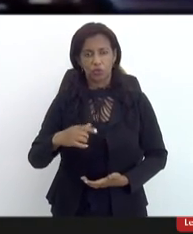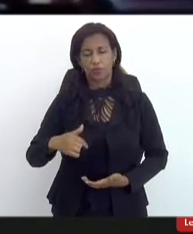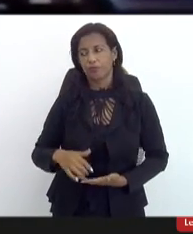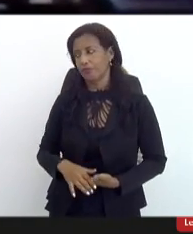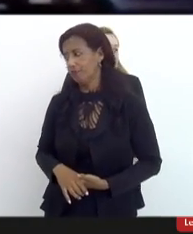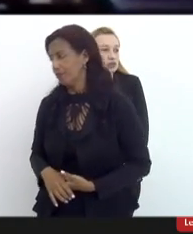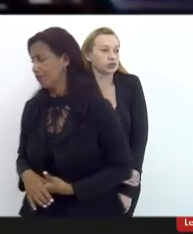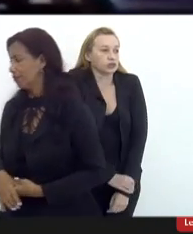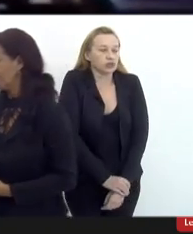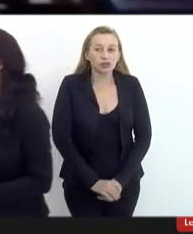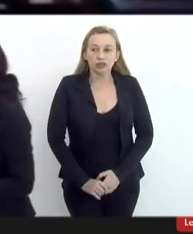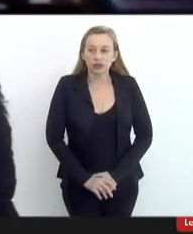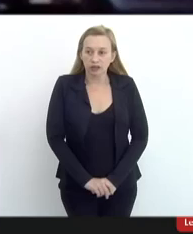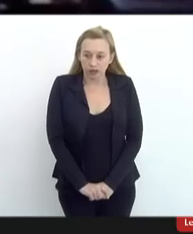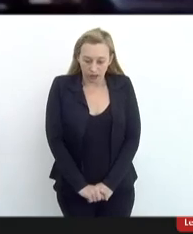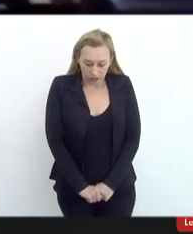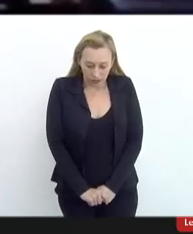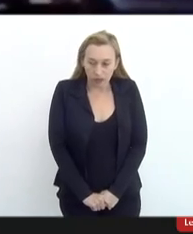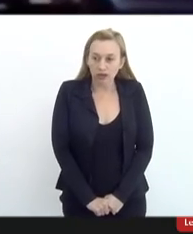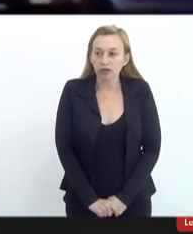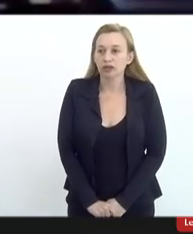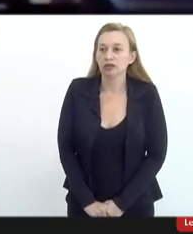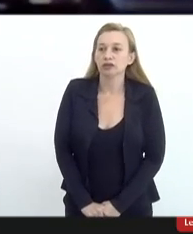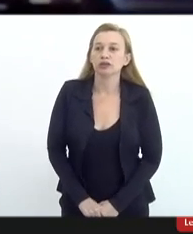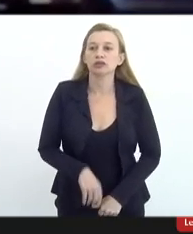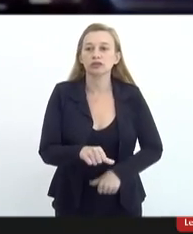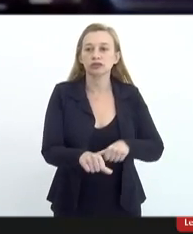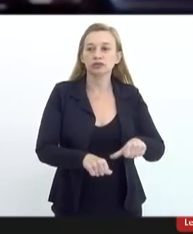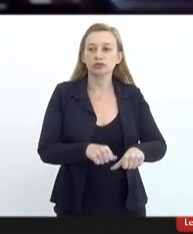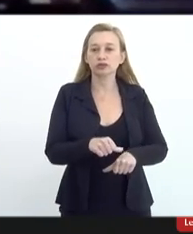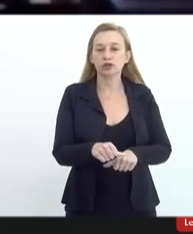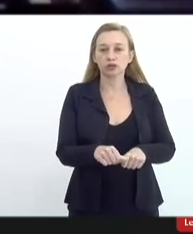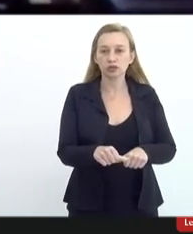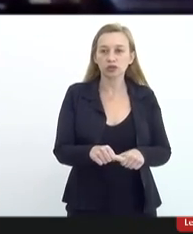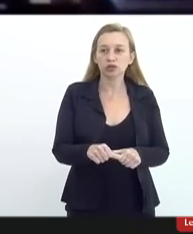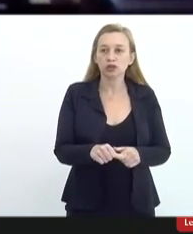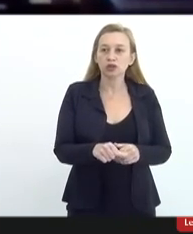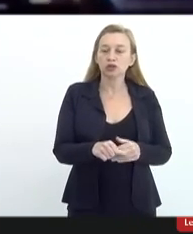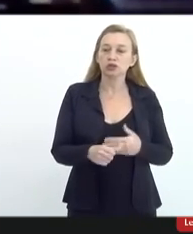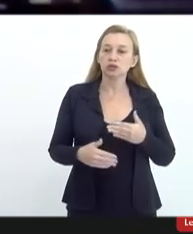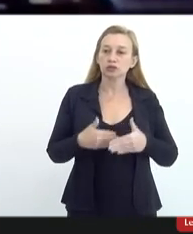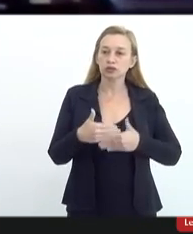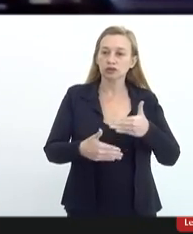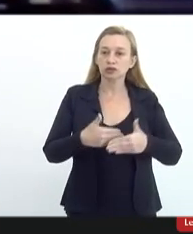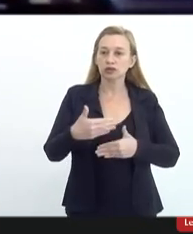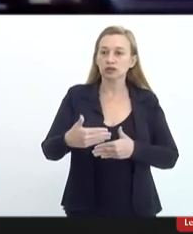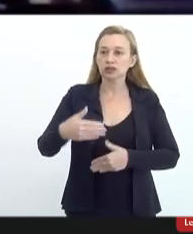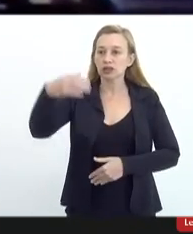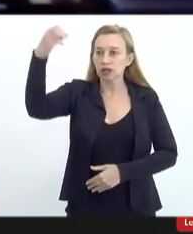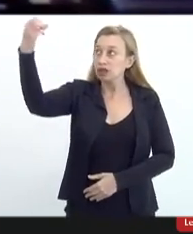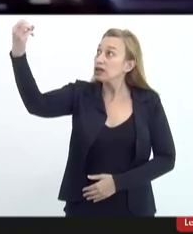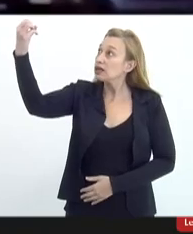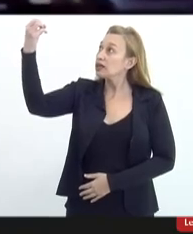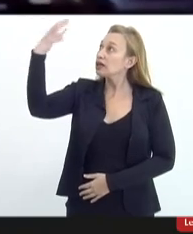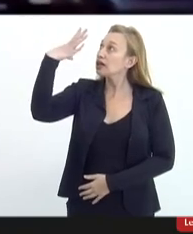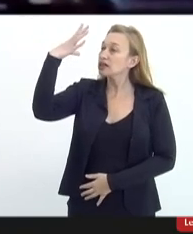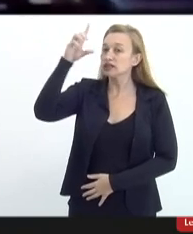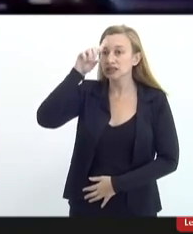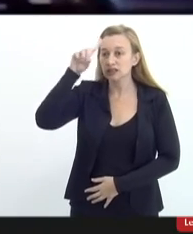que se transforma num processo de que a graça de Deus